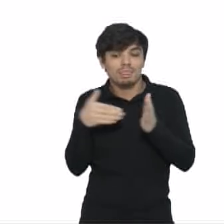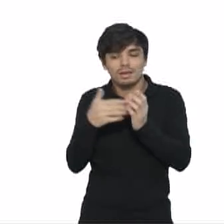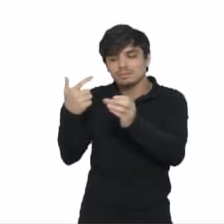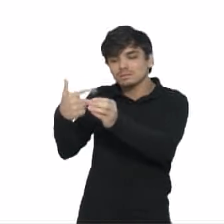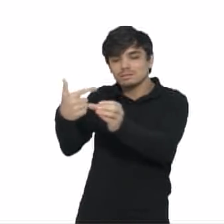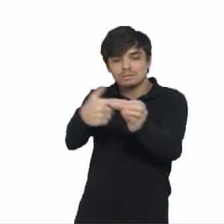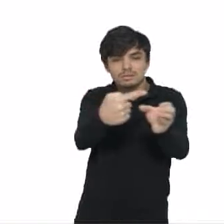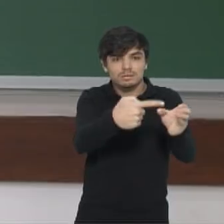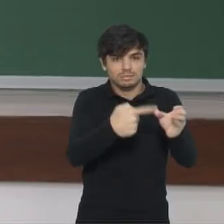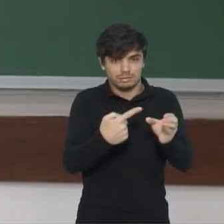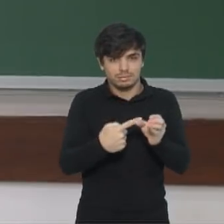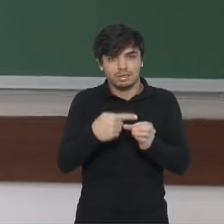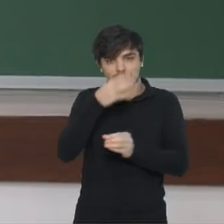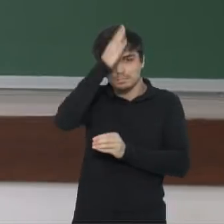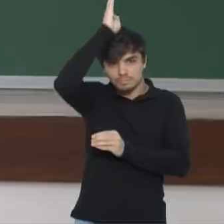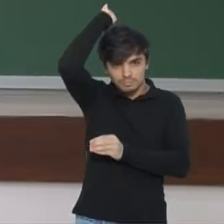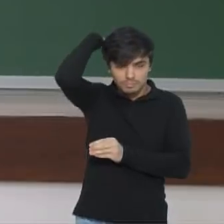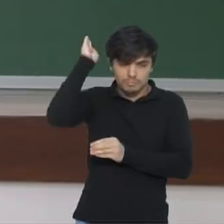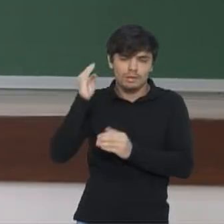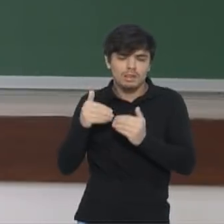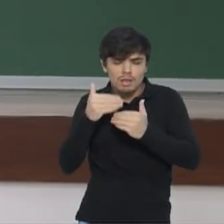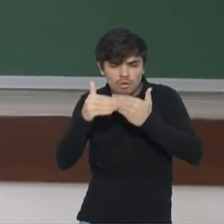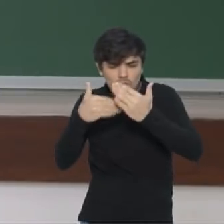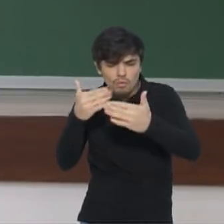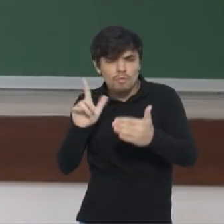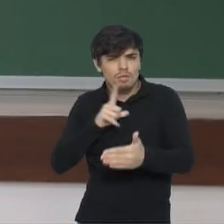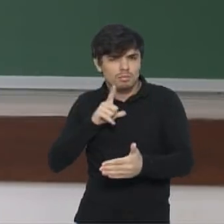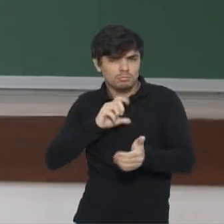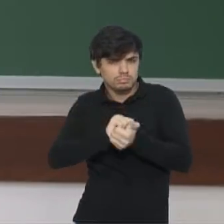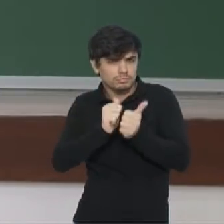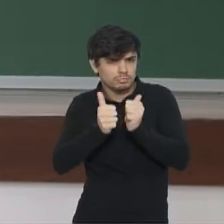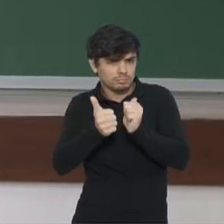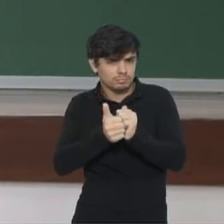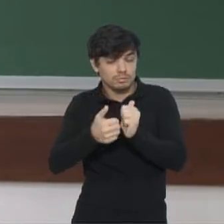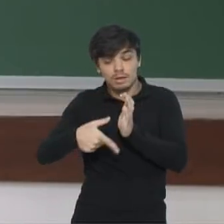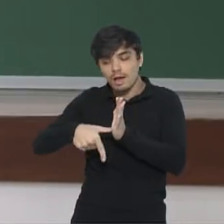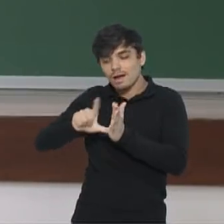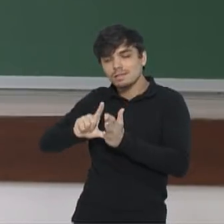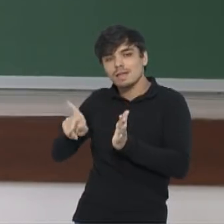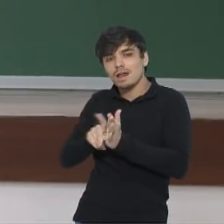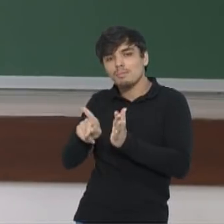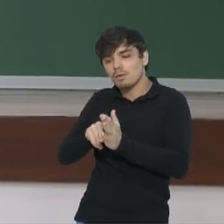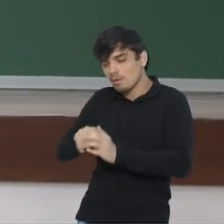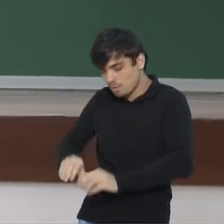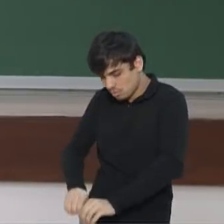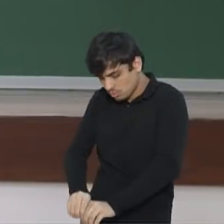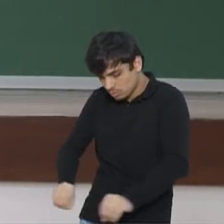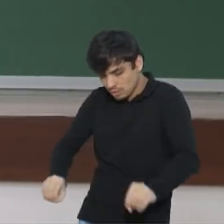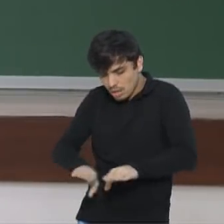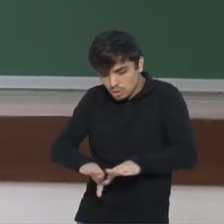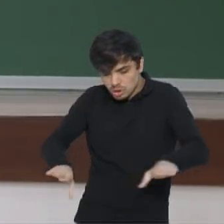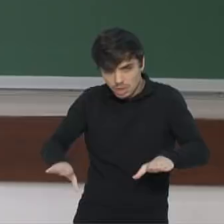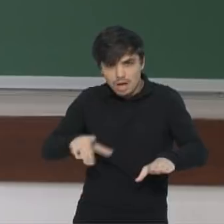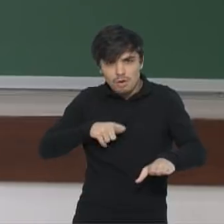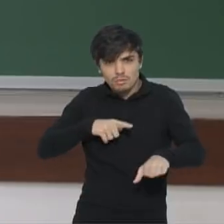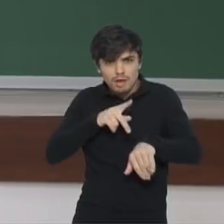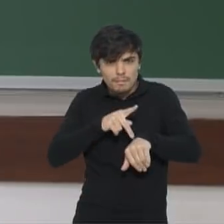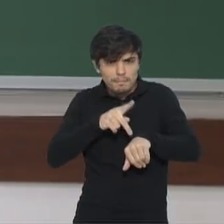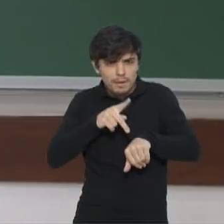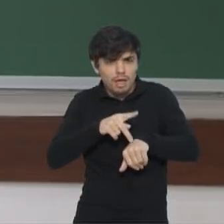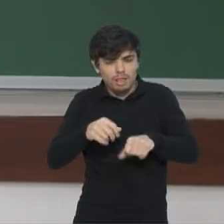então, pessoal, adaptadas ao longo do tempo. No início, elas eram no chão, canais feitos no chão, com pedras ou algo